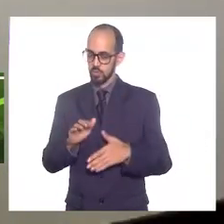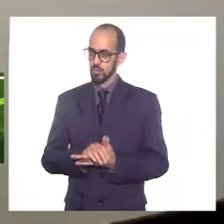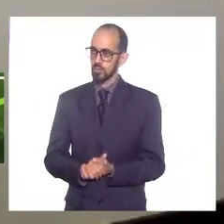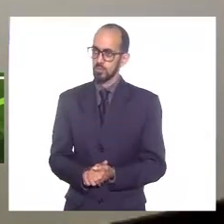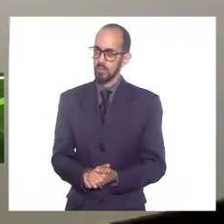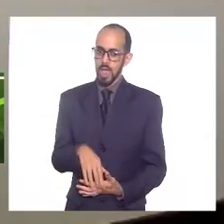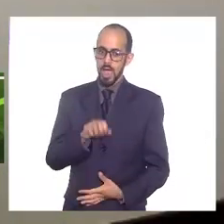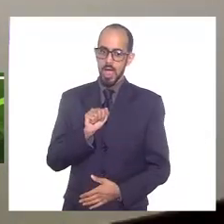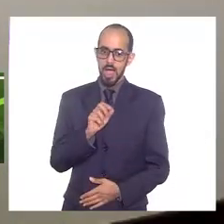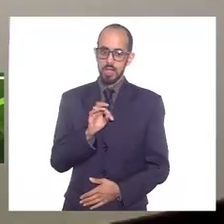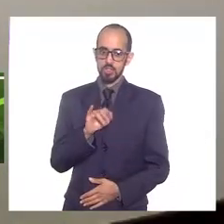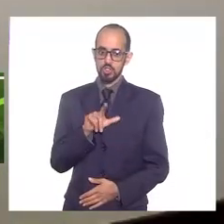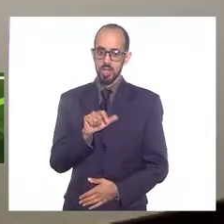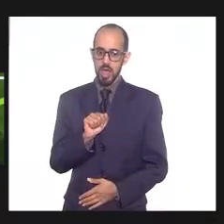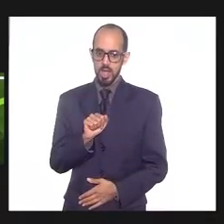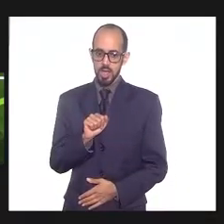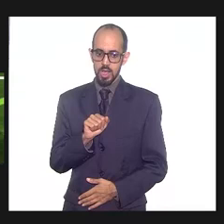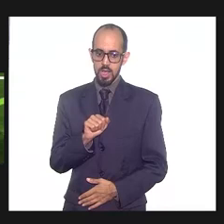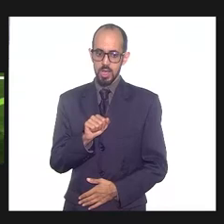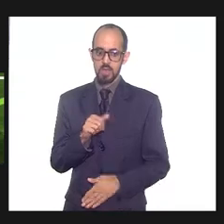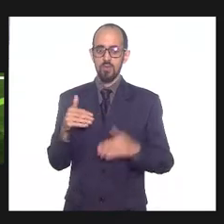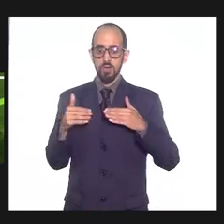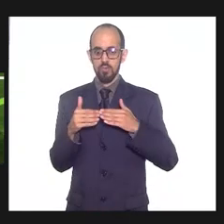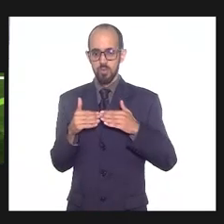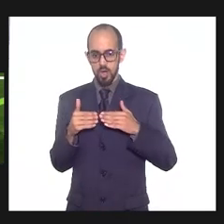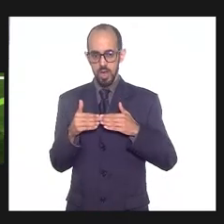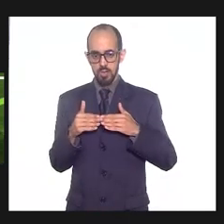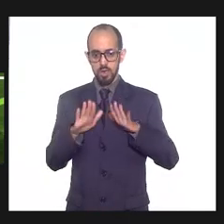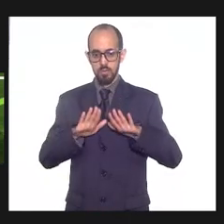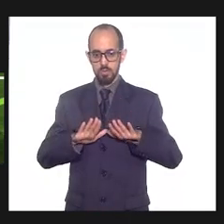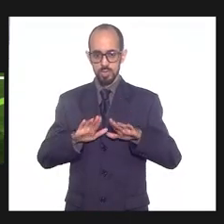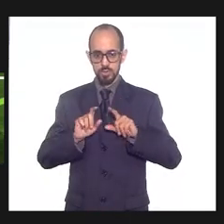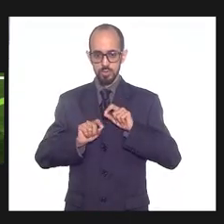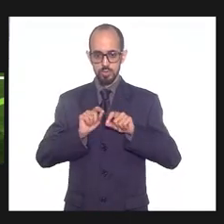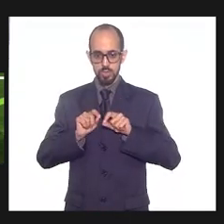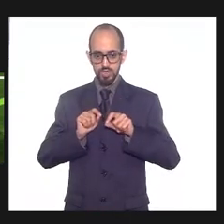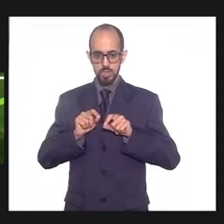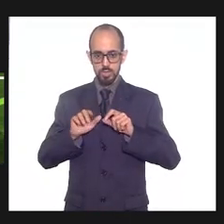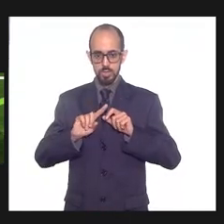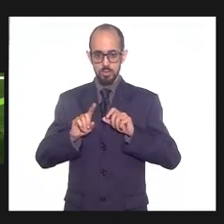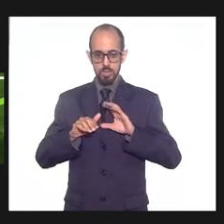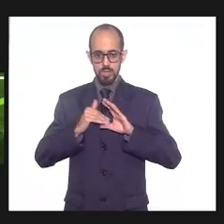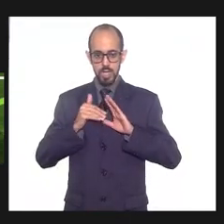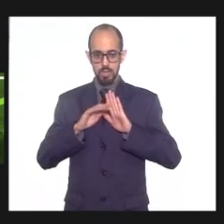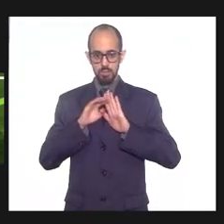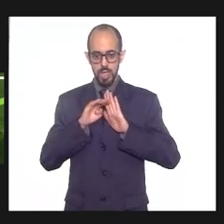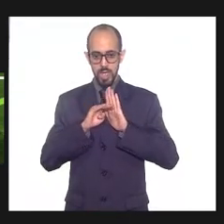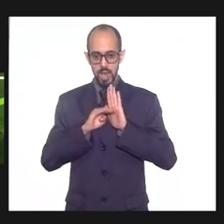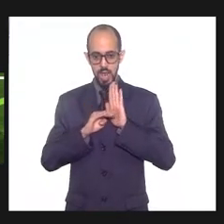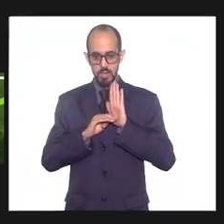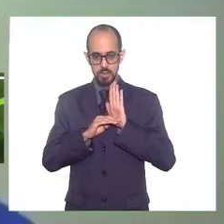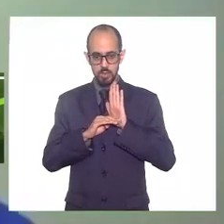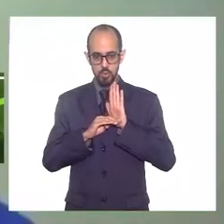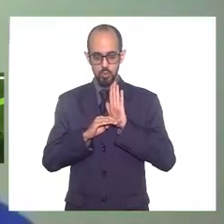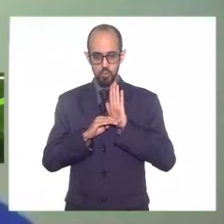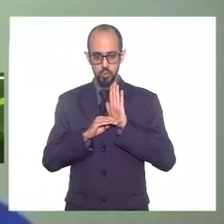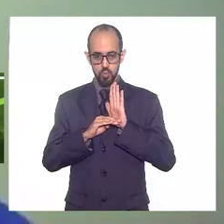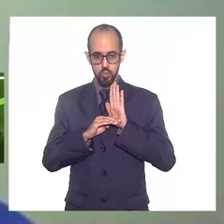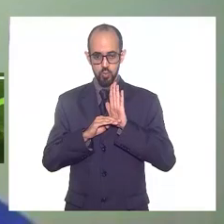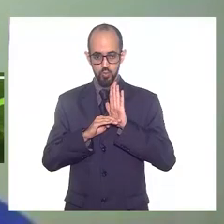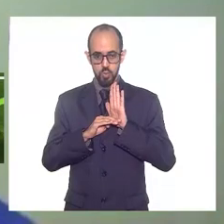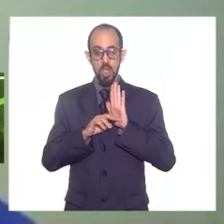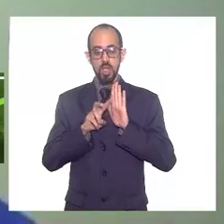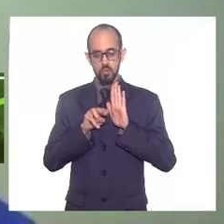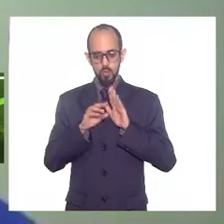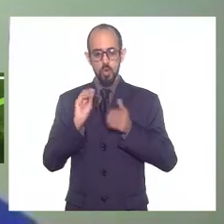Deputado Átila Nunes favorável eles não mandaram a relação não nem um deles eu vou